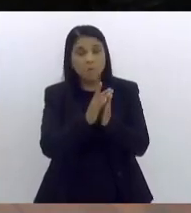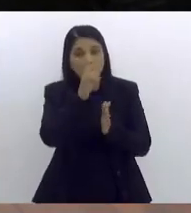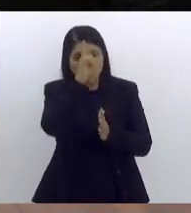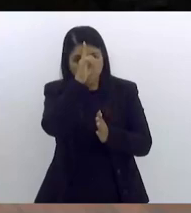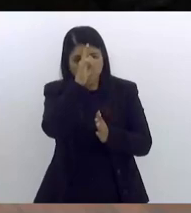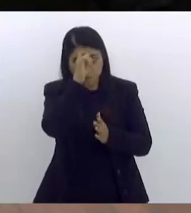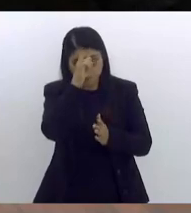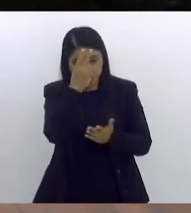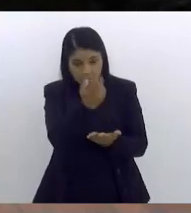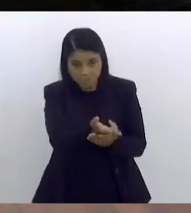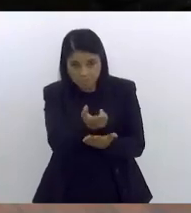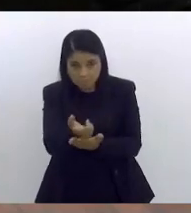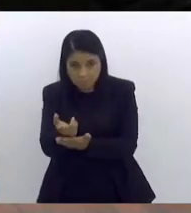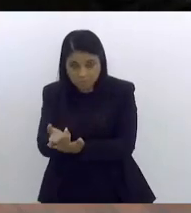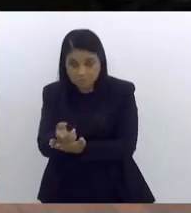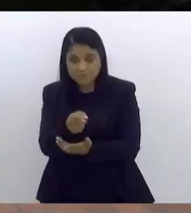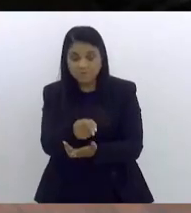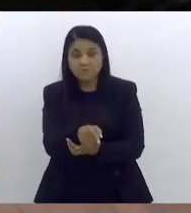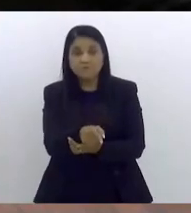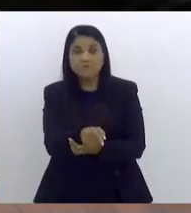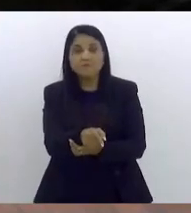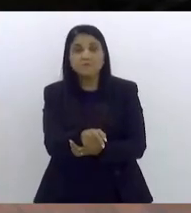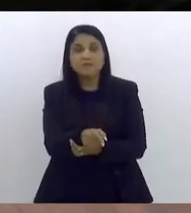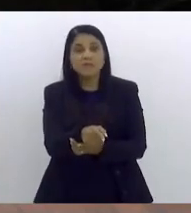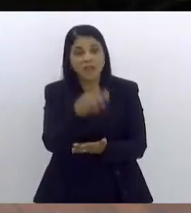morte, através da fé.